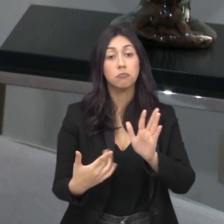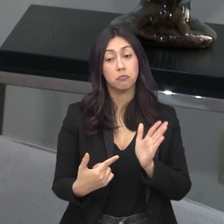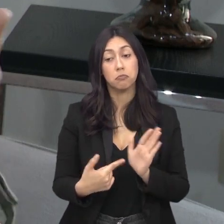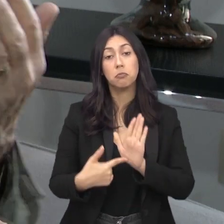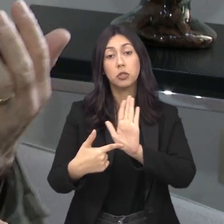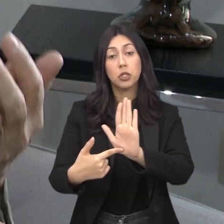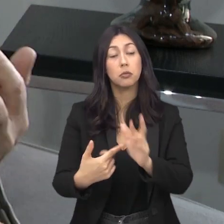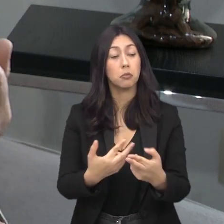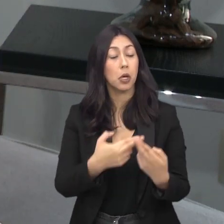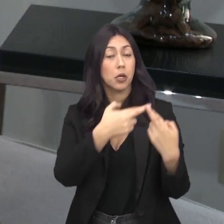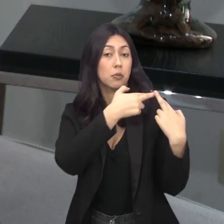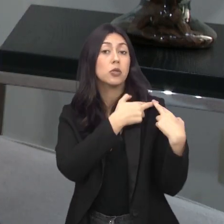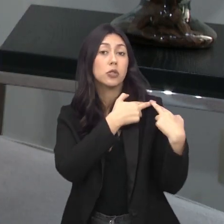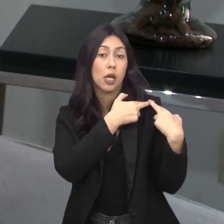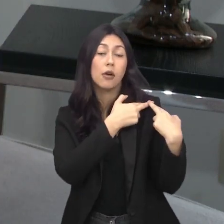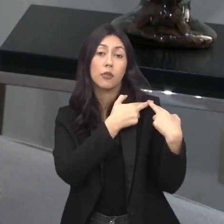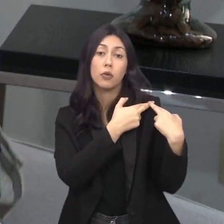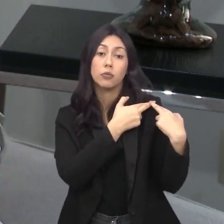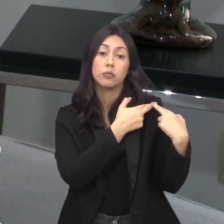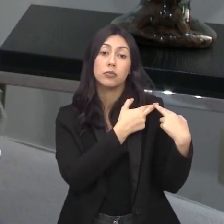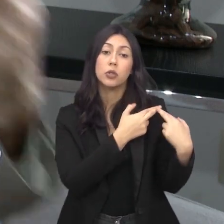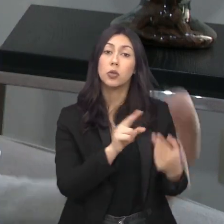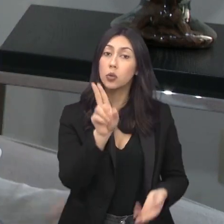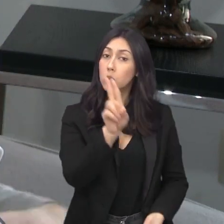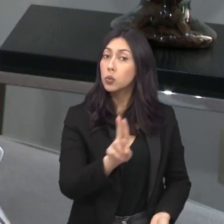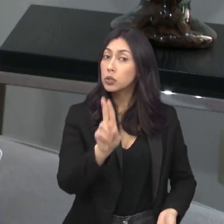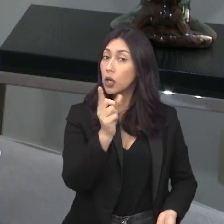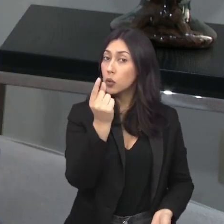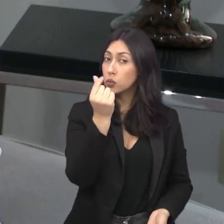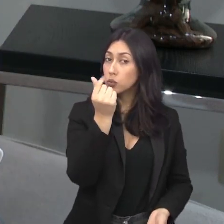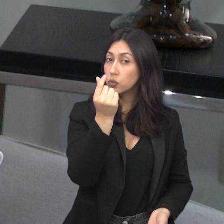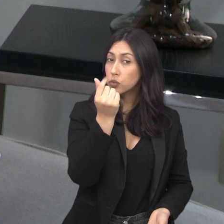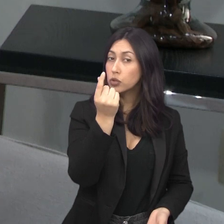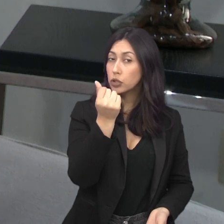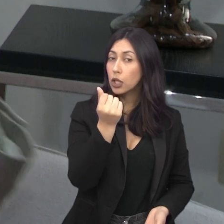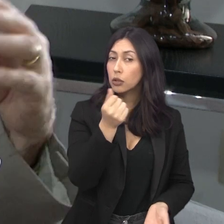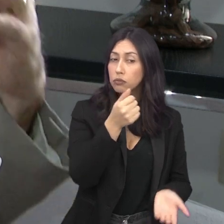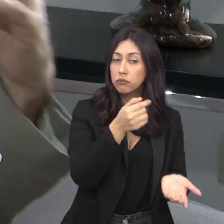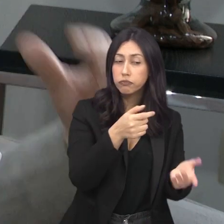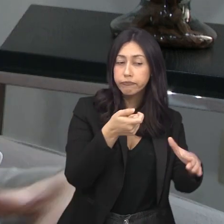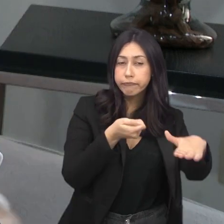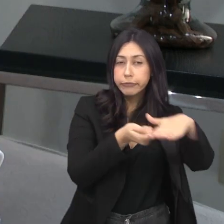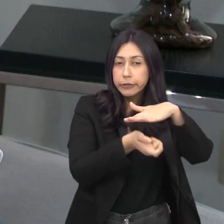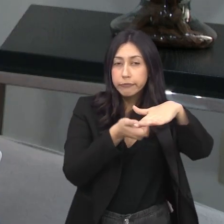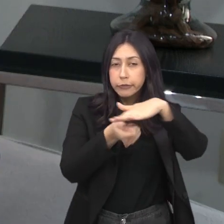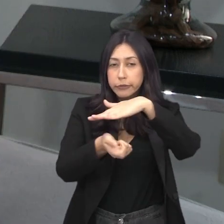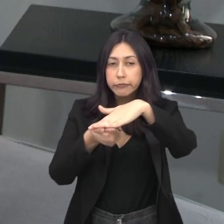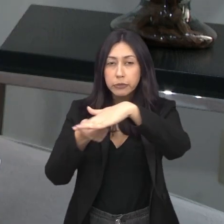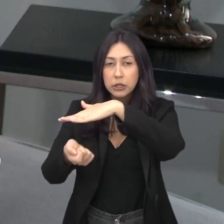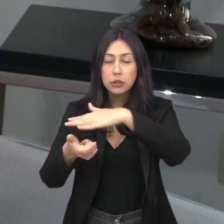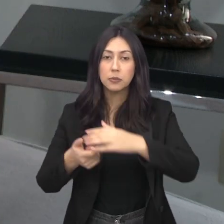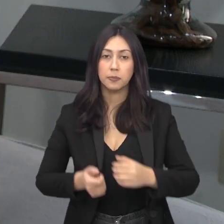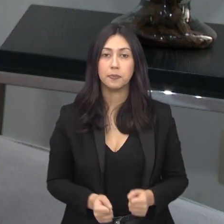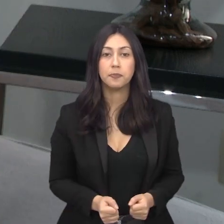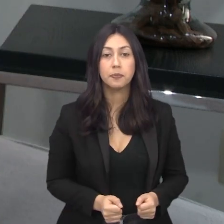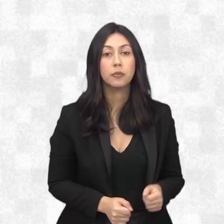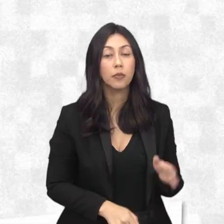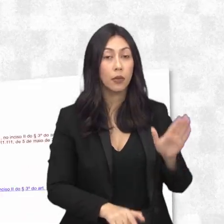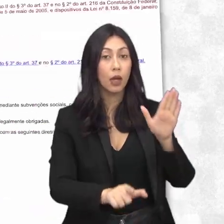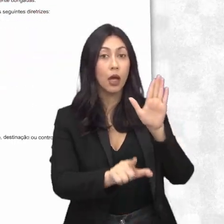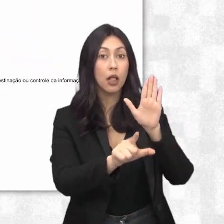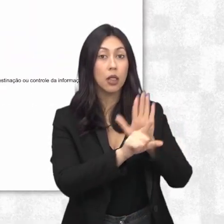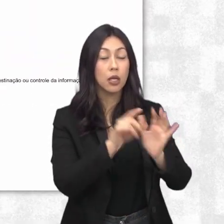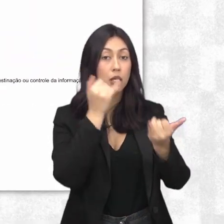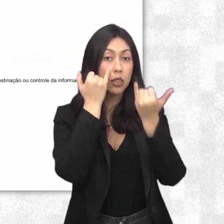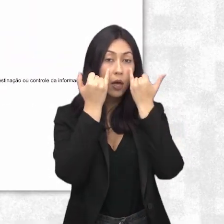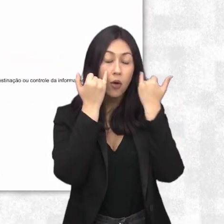com a responsabilidade pela implantação, pela responsabilidade pela condução da ação pública junto do cidadão. A